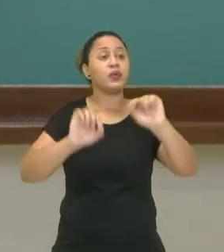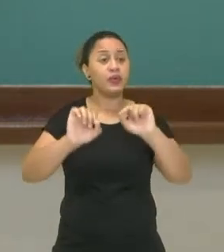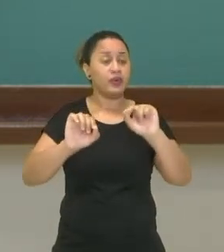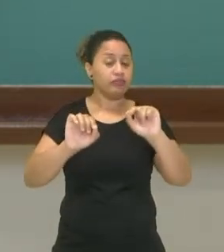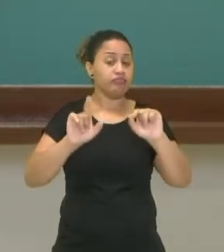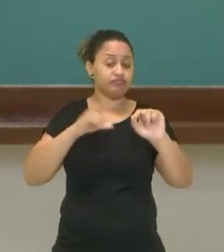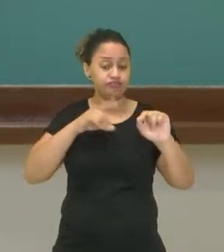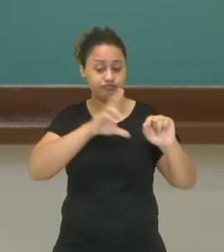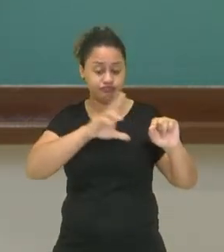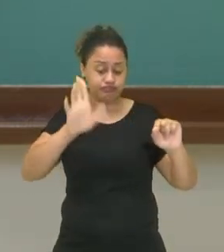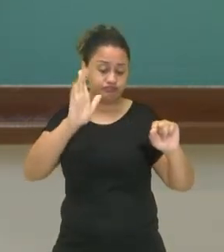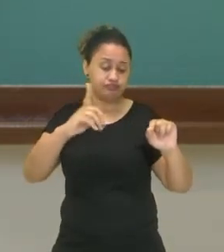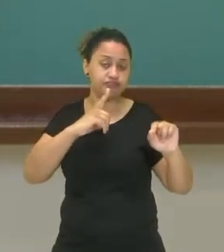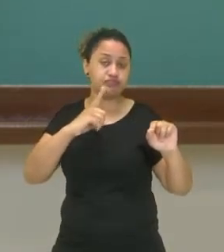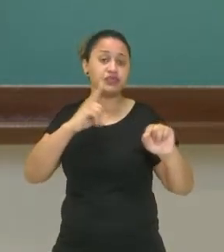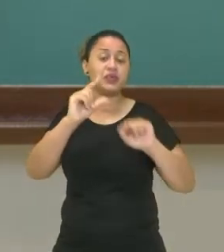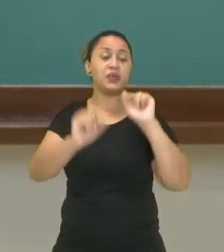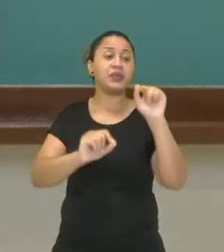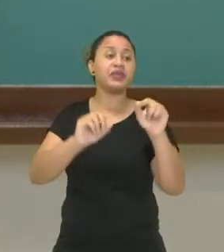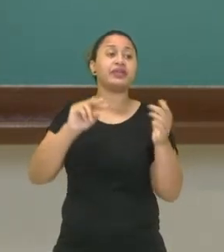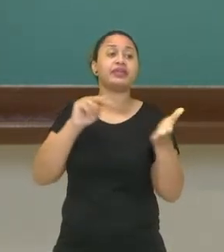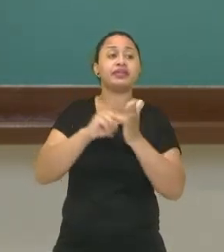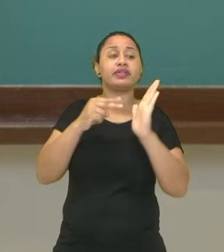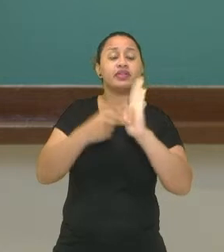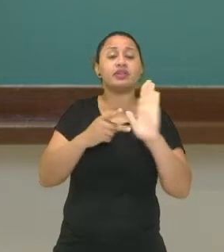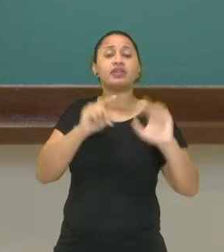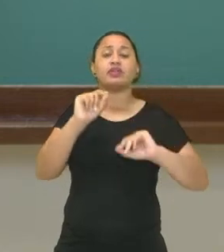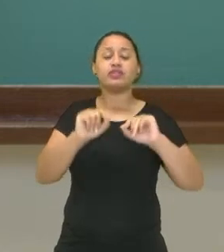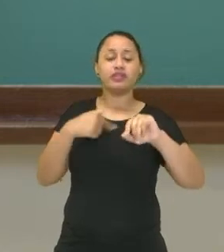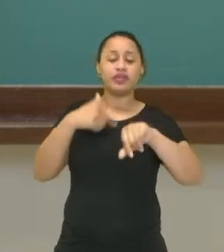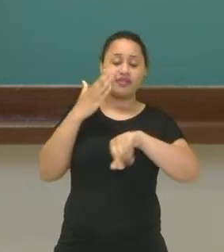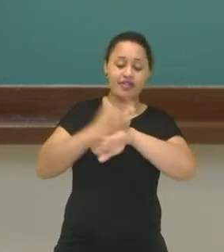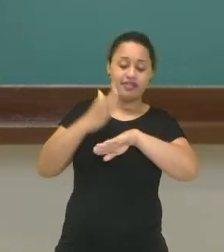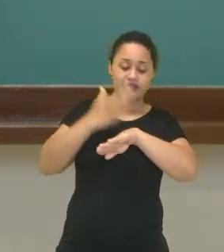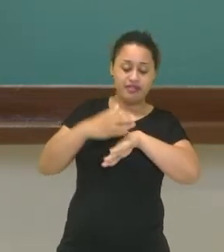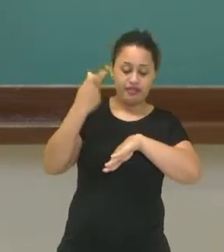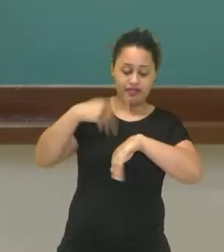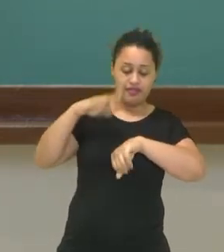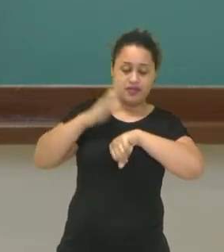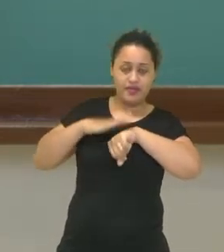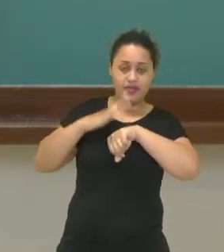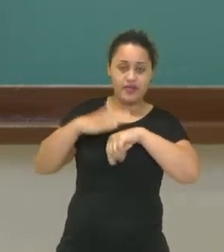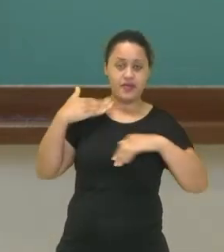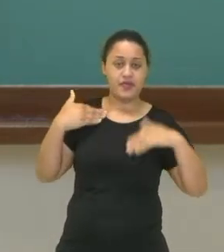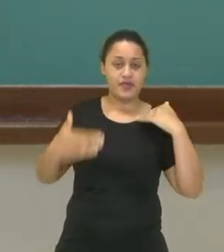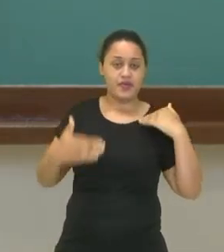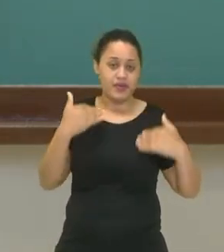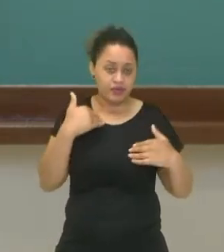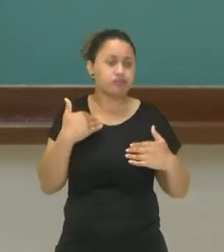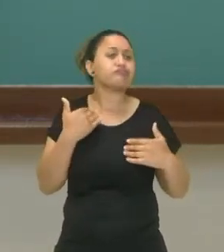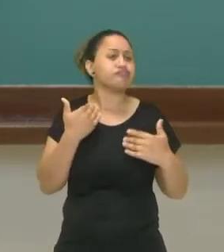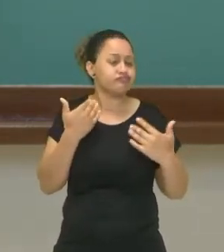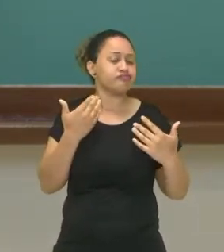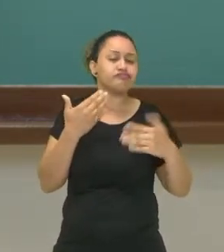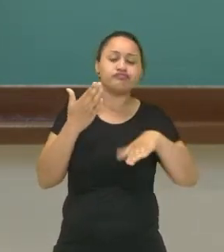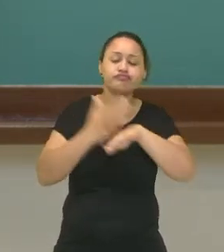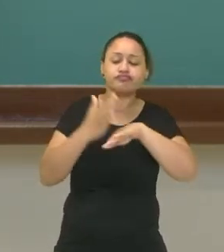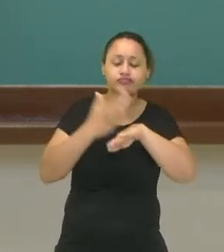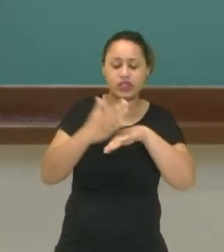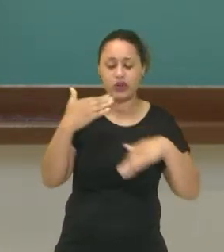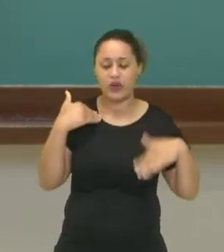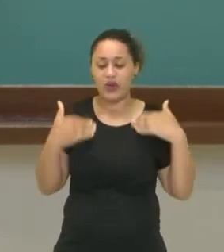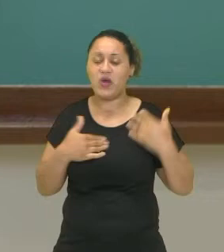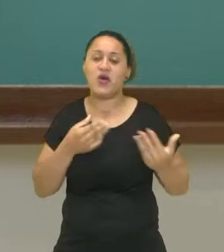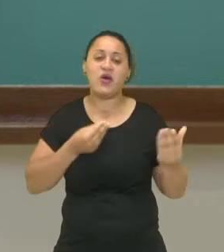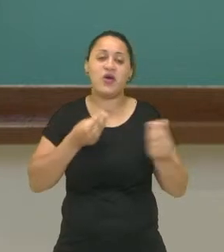nome já diz. Ela quer que você condicione algo em você, condicione o seu